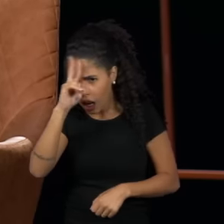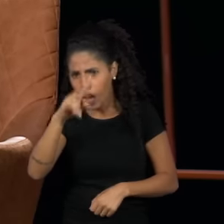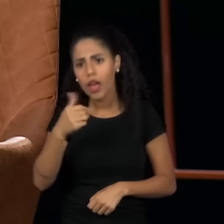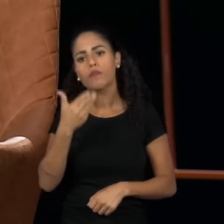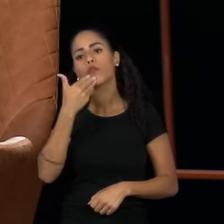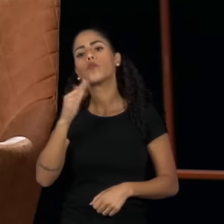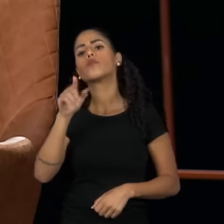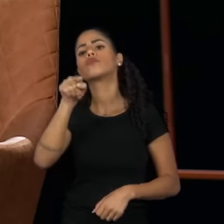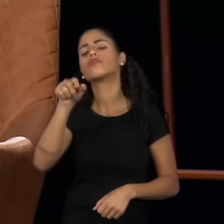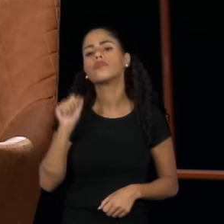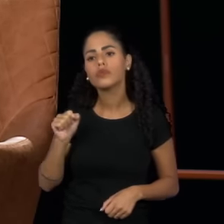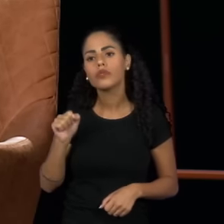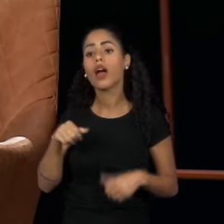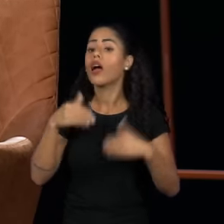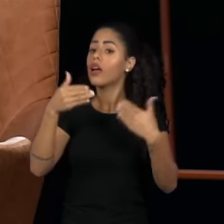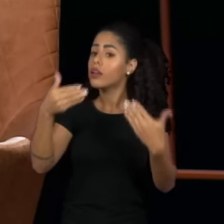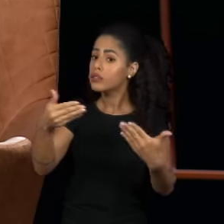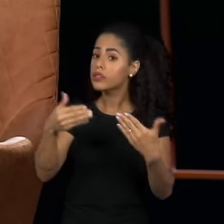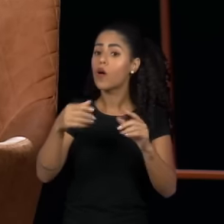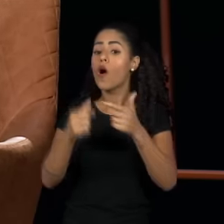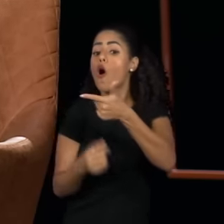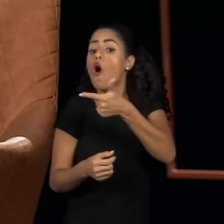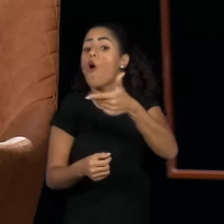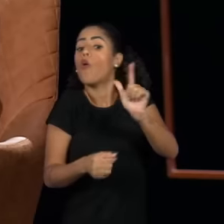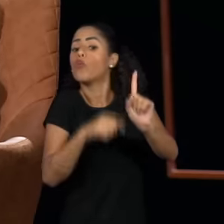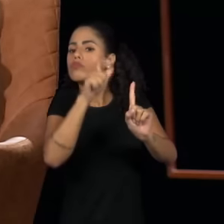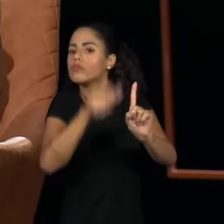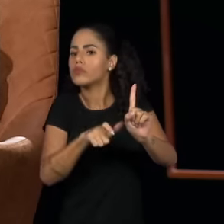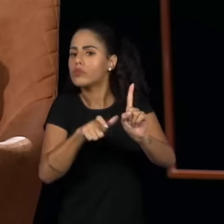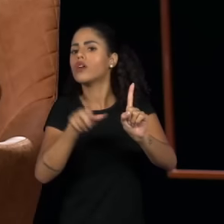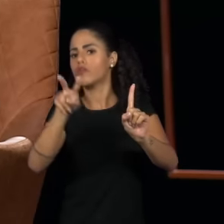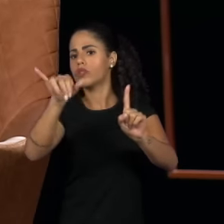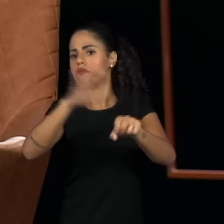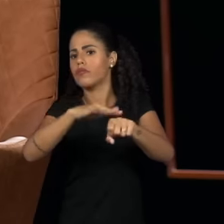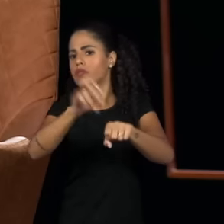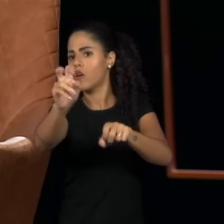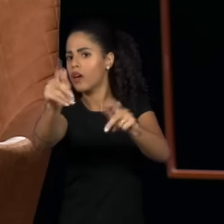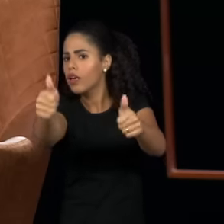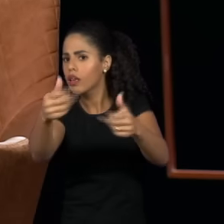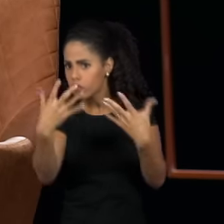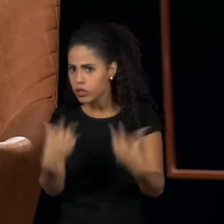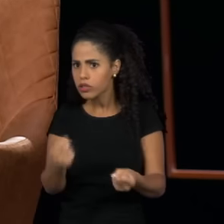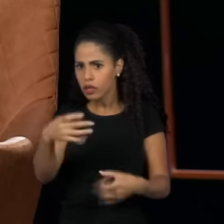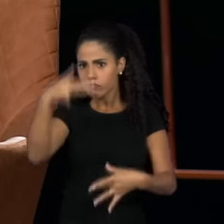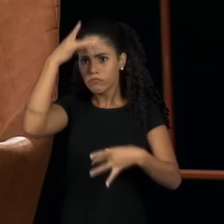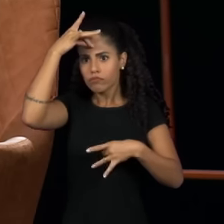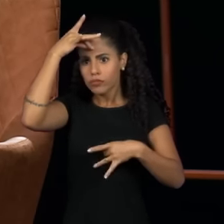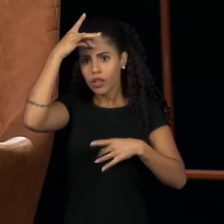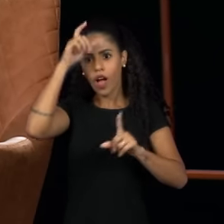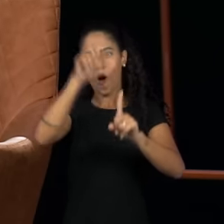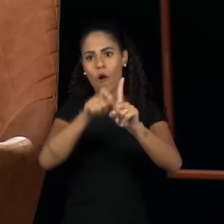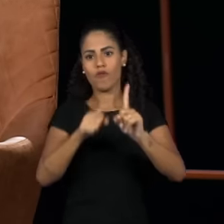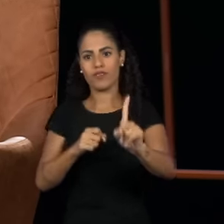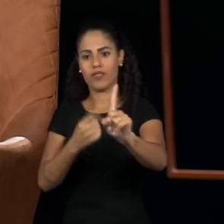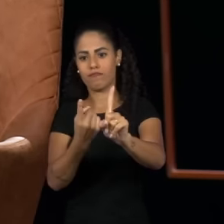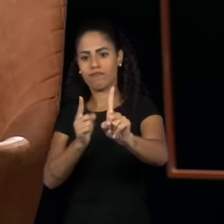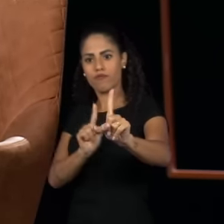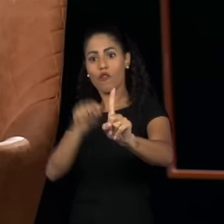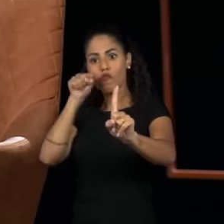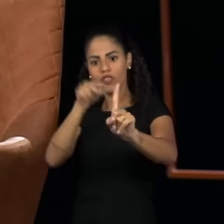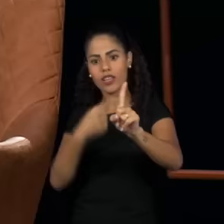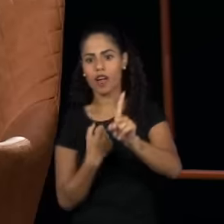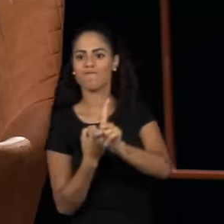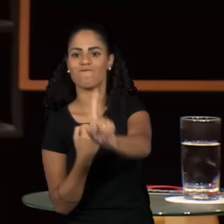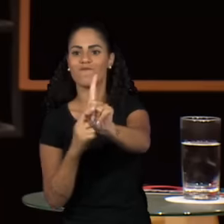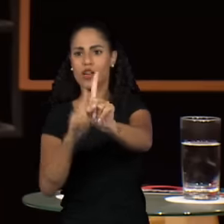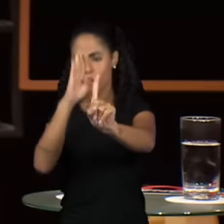prometi? Que... Então, mas só que não é esse. Eu falei, ah... Ele falou, é a protagonista, mas na hora não caiu a ficha o que, que era uma